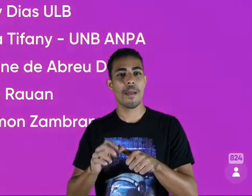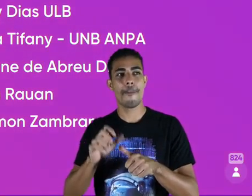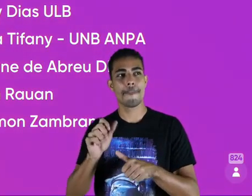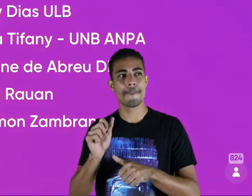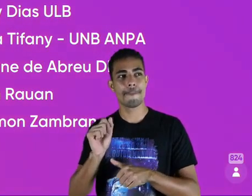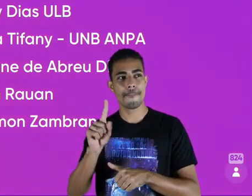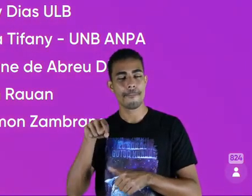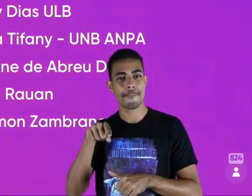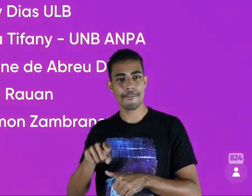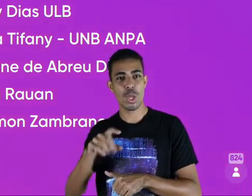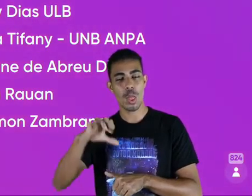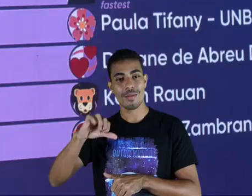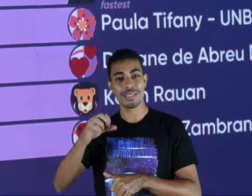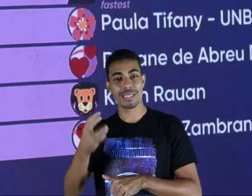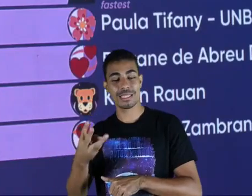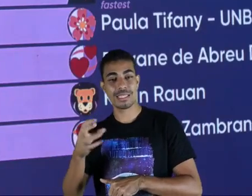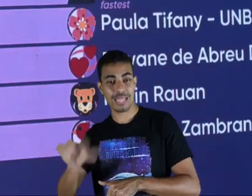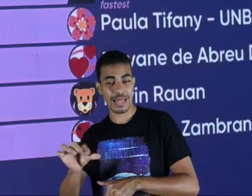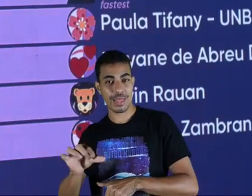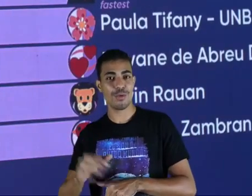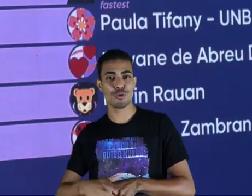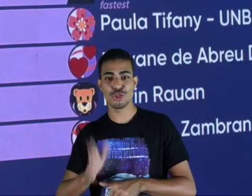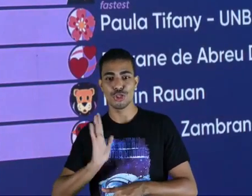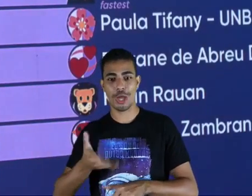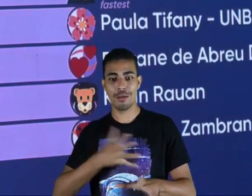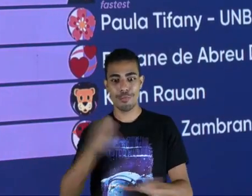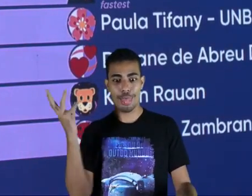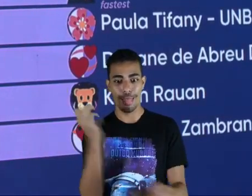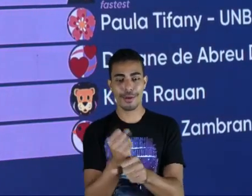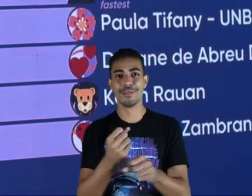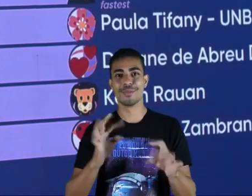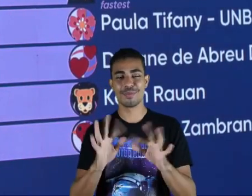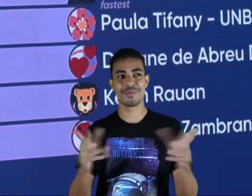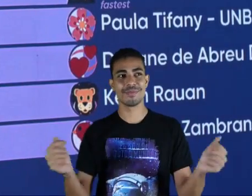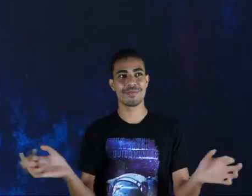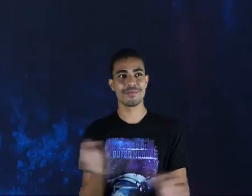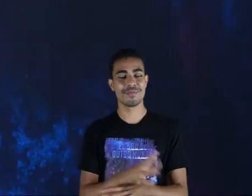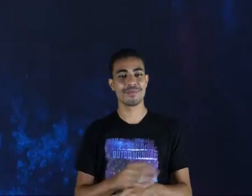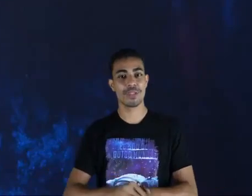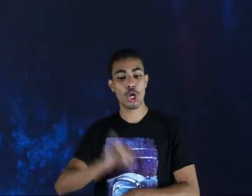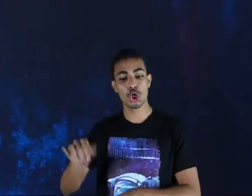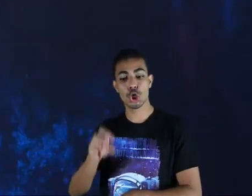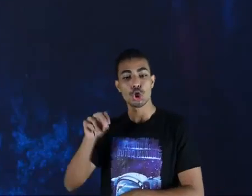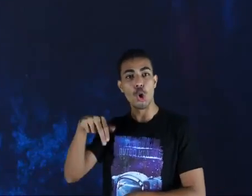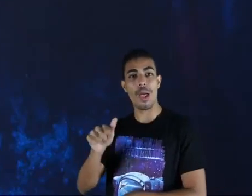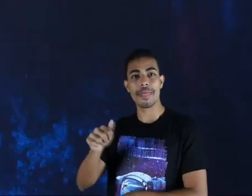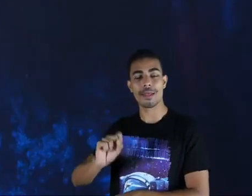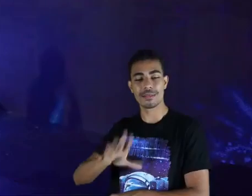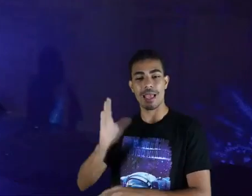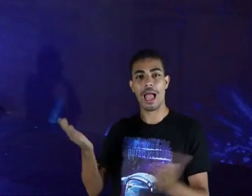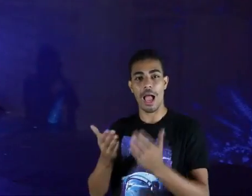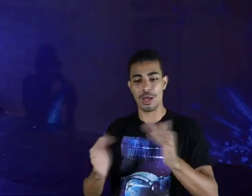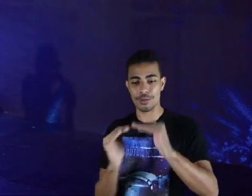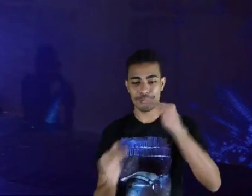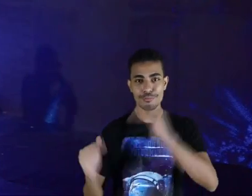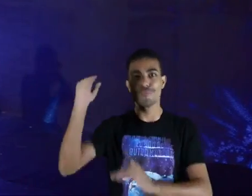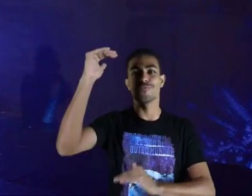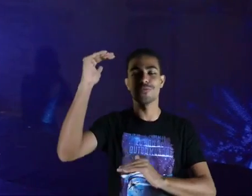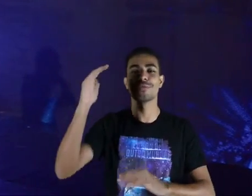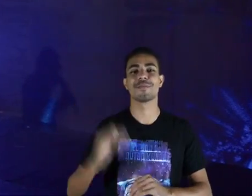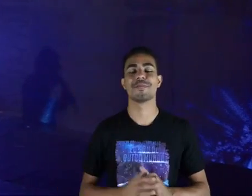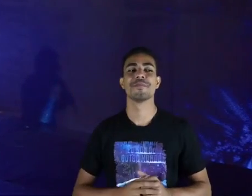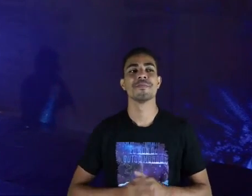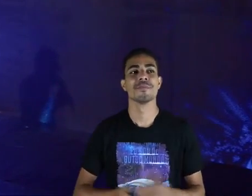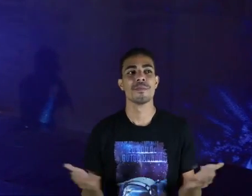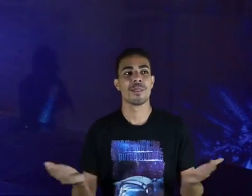1.939. Eu nem sabia que eu era tão bom de matemática, já somei e derrotar na hora. Jonas agora está assumindo a dianteira, pole position. Vamos em